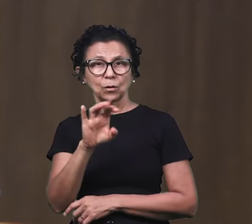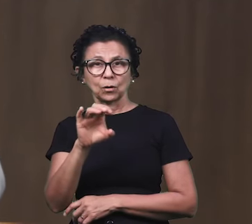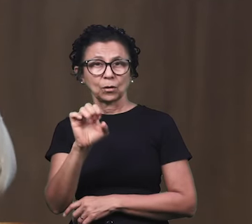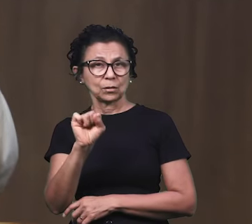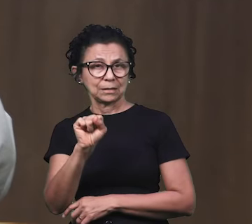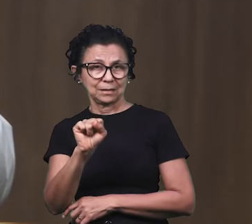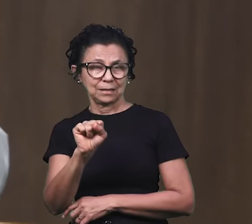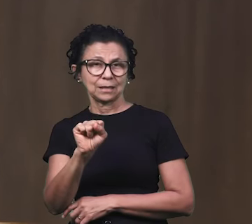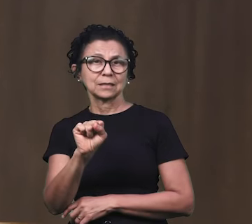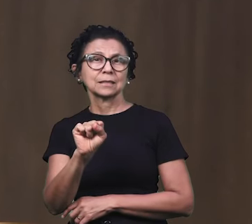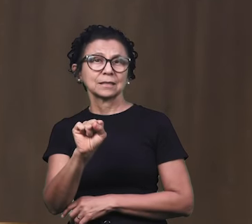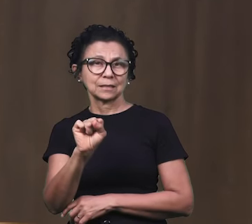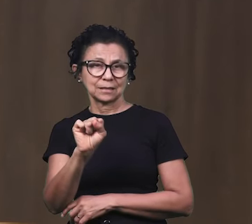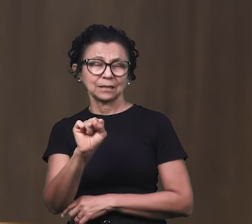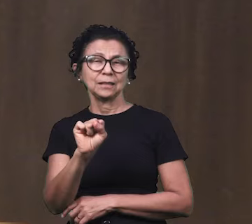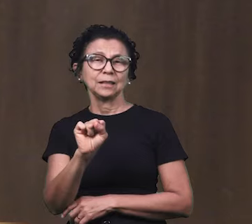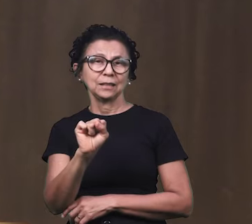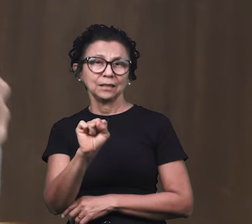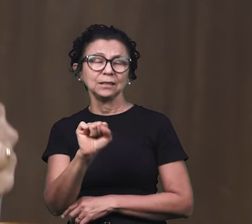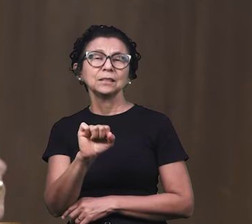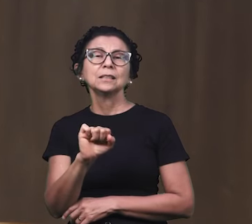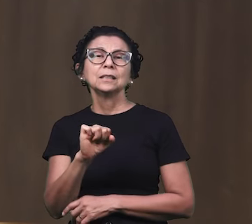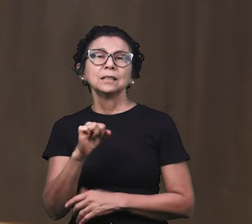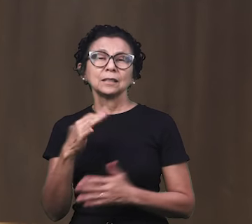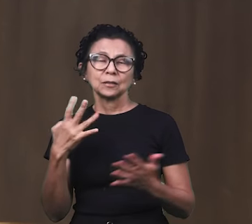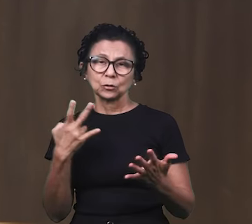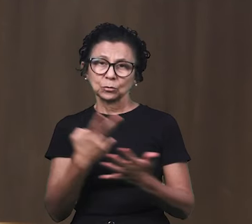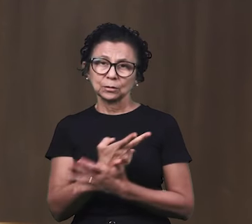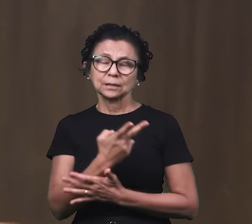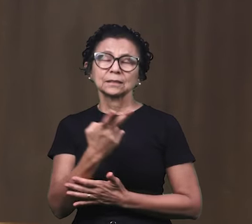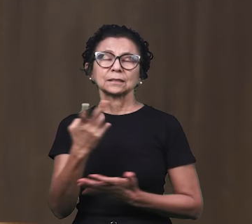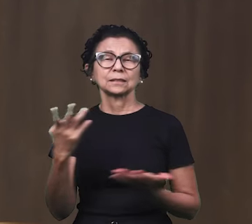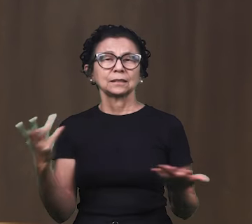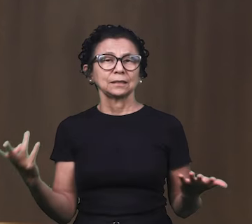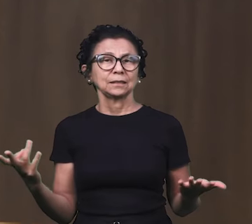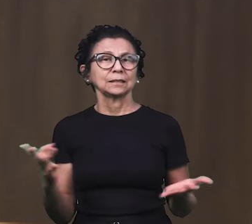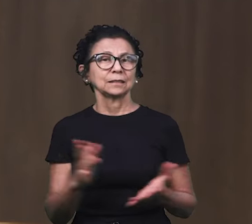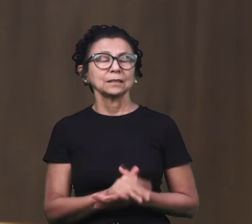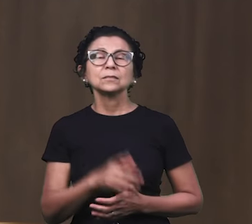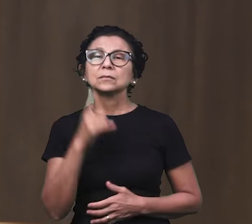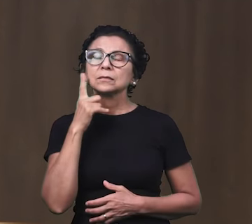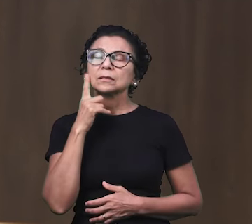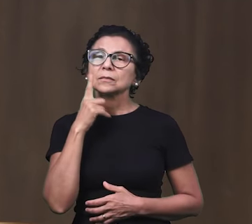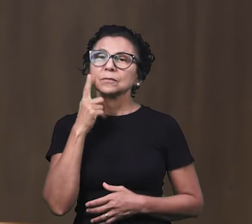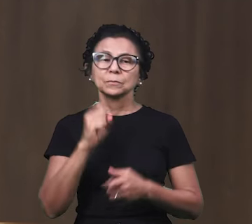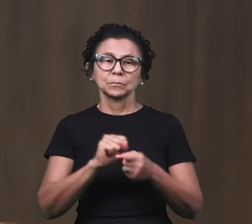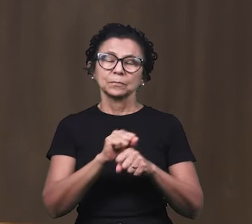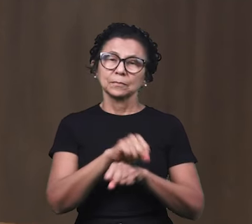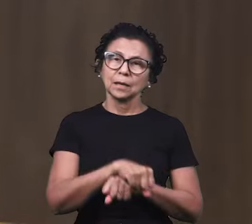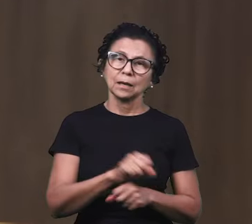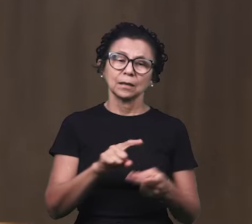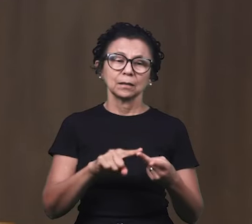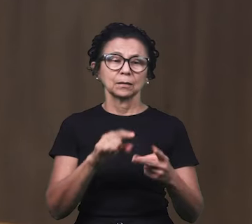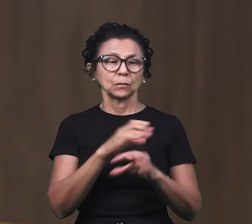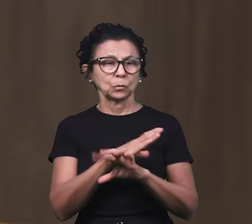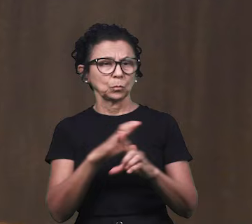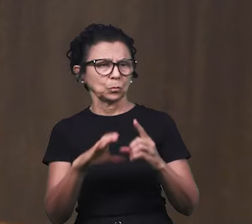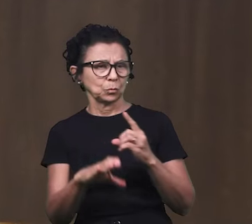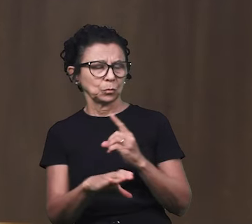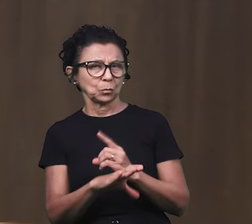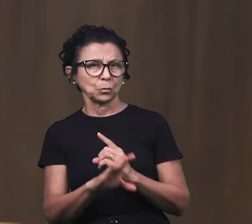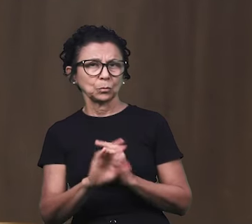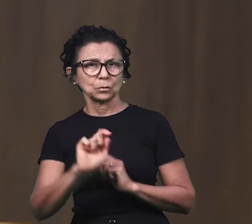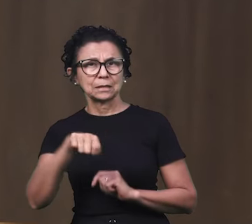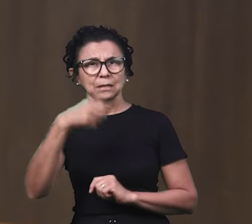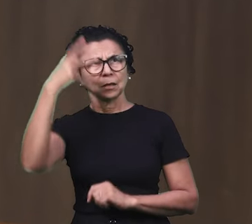E profeticamente, nós temos ouvido muito isso nos seminários, nos cultos, sempre ouvimos falar do Pentecostes. O